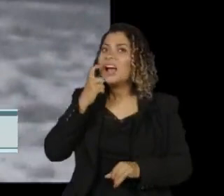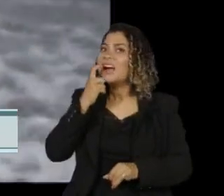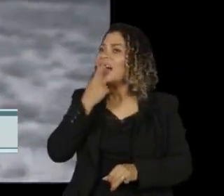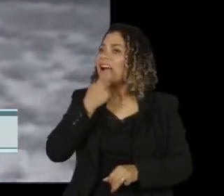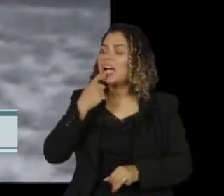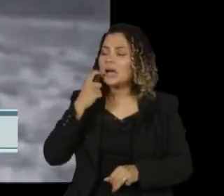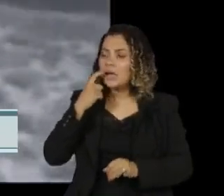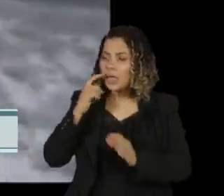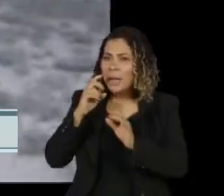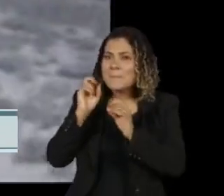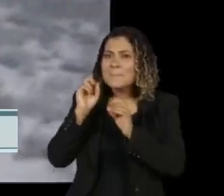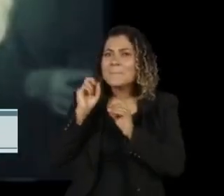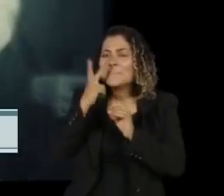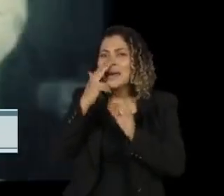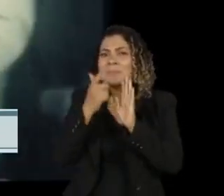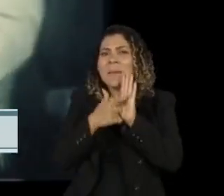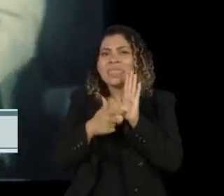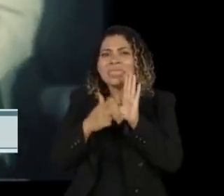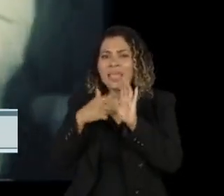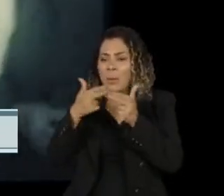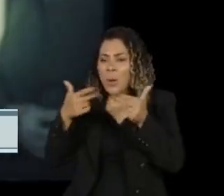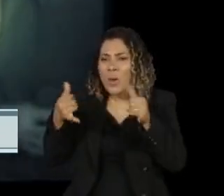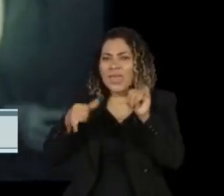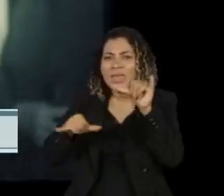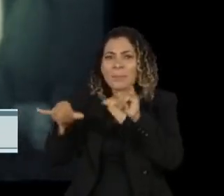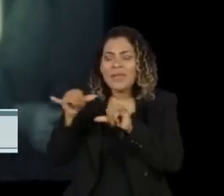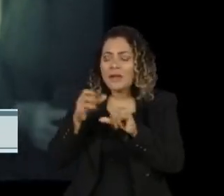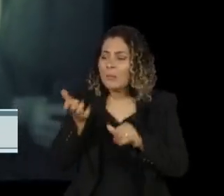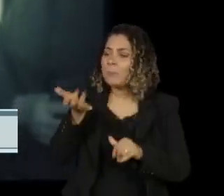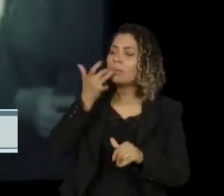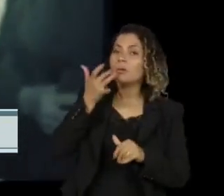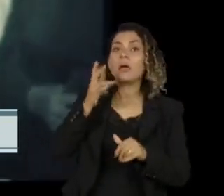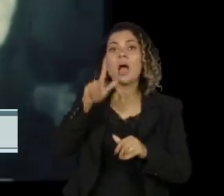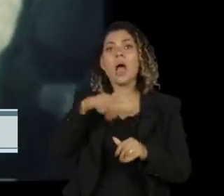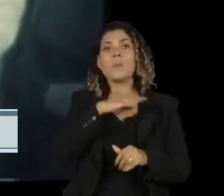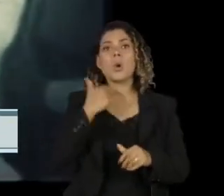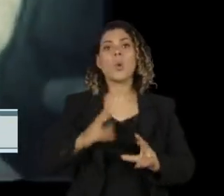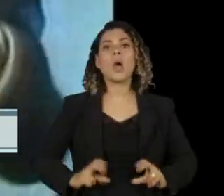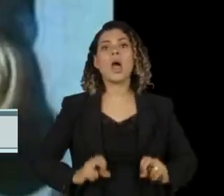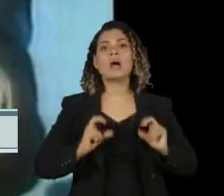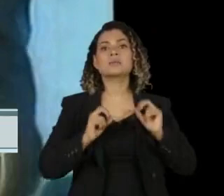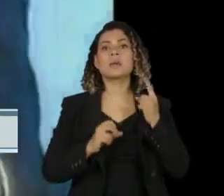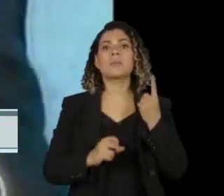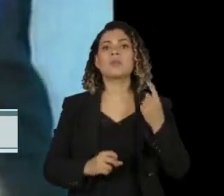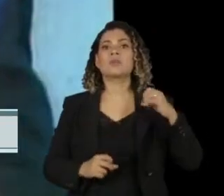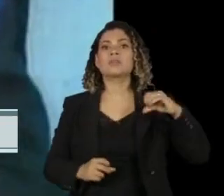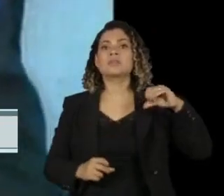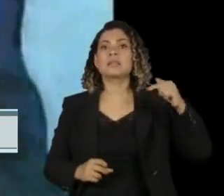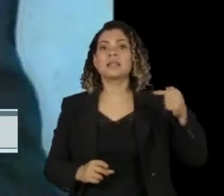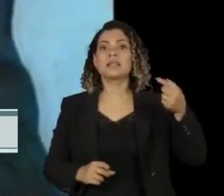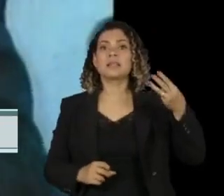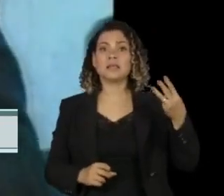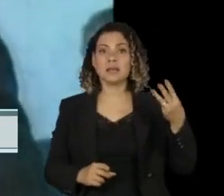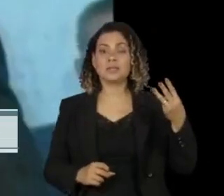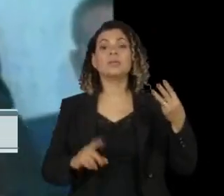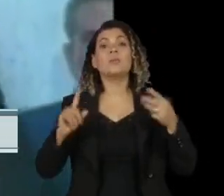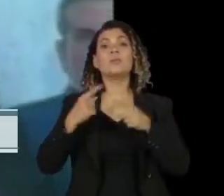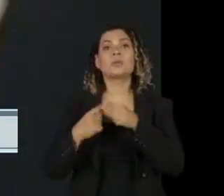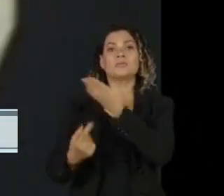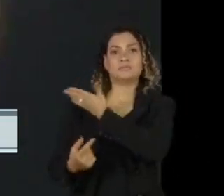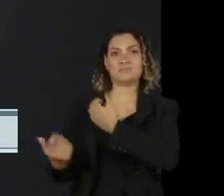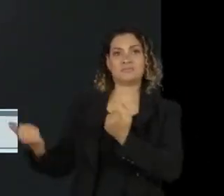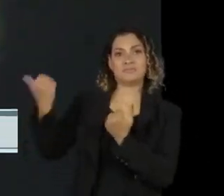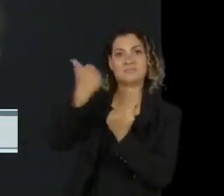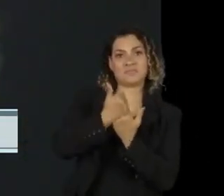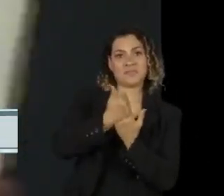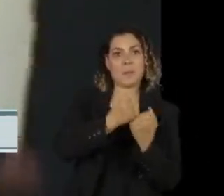toxina bacteriana a versão oficial é de que Neruda morreu de Câncer em 1973 logo depois de pinochet tomar o poder